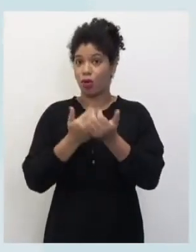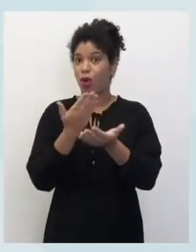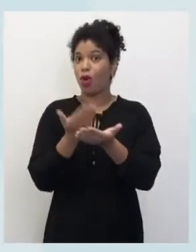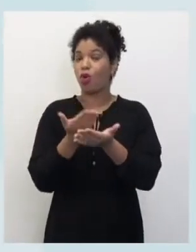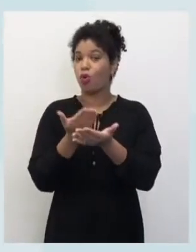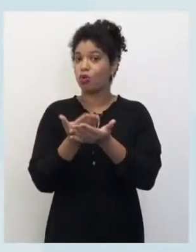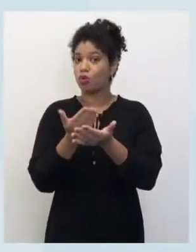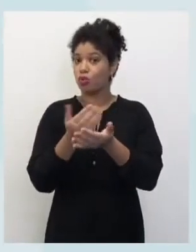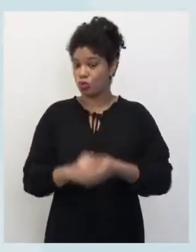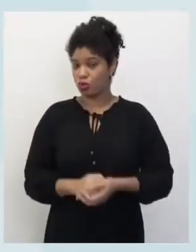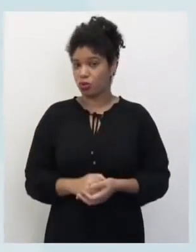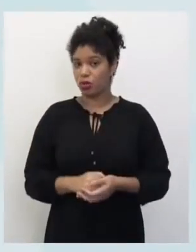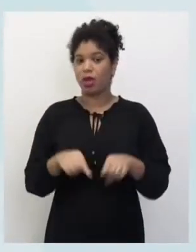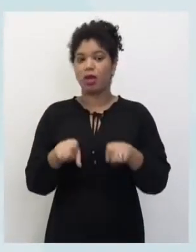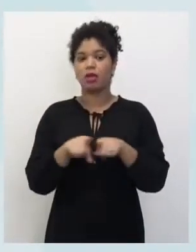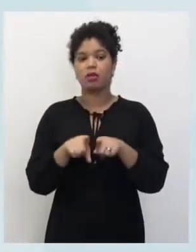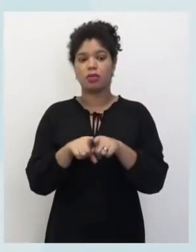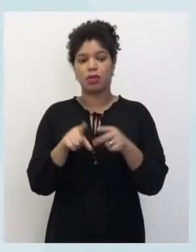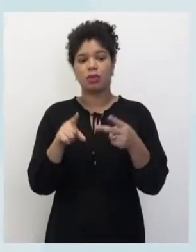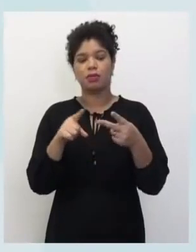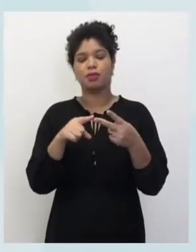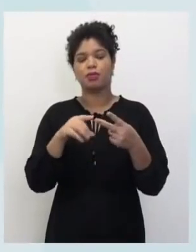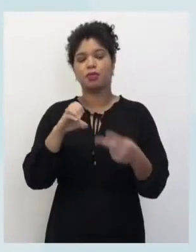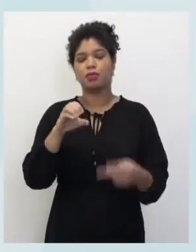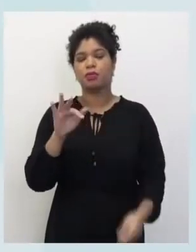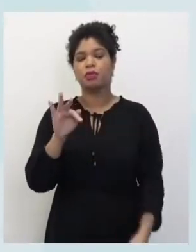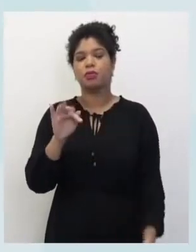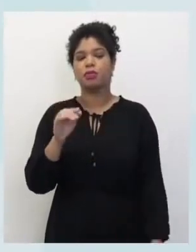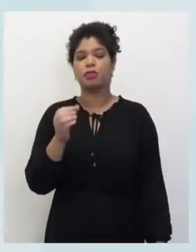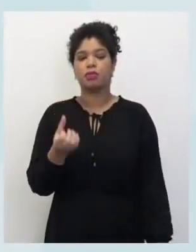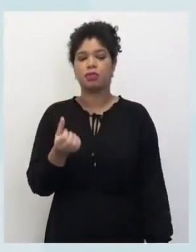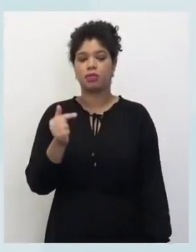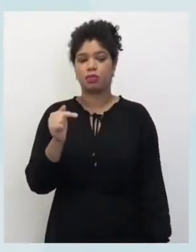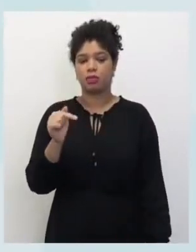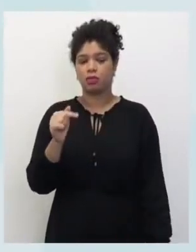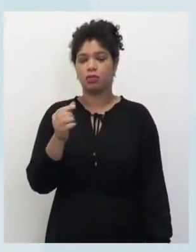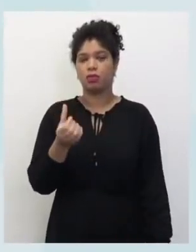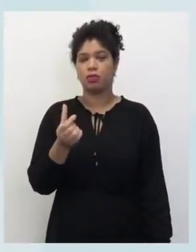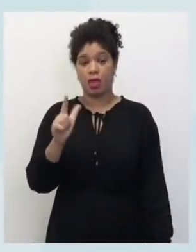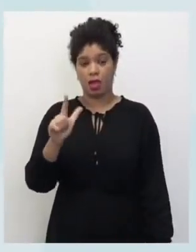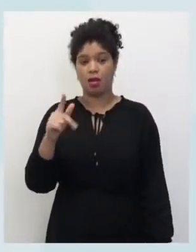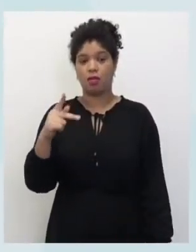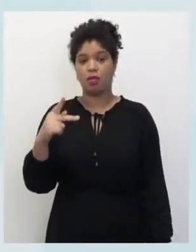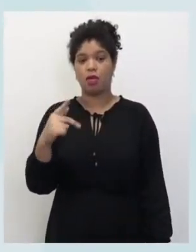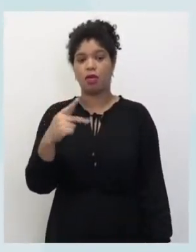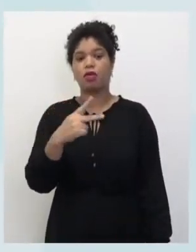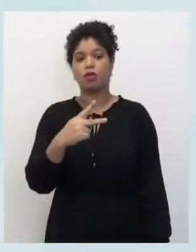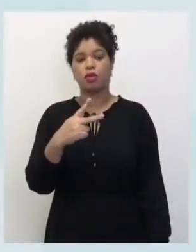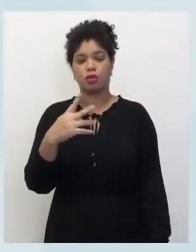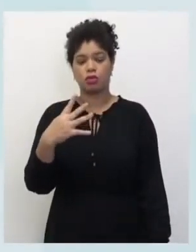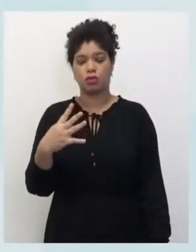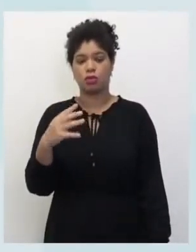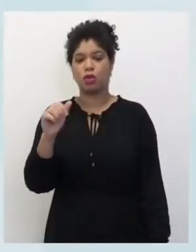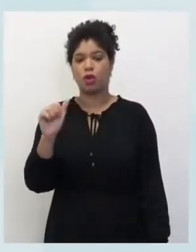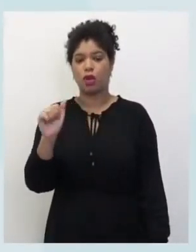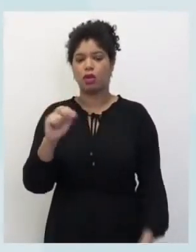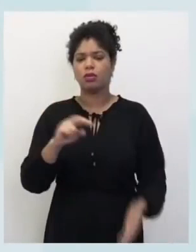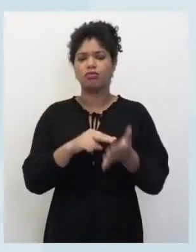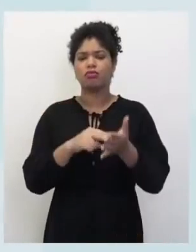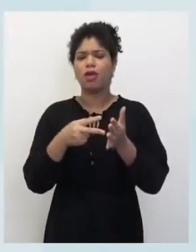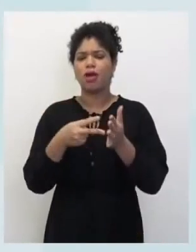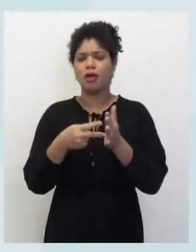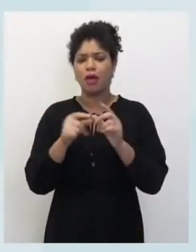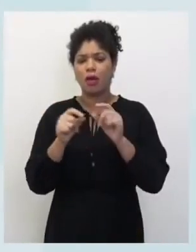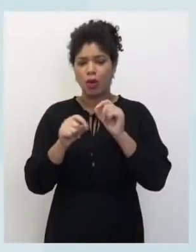E a EF 67 LP 24A, tomar nota de aulas, apresentações orais, entrevistas